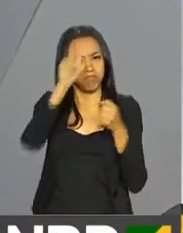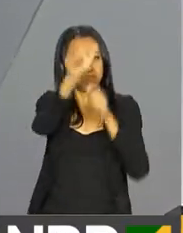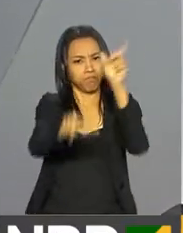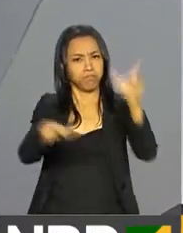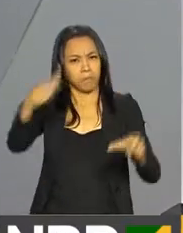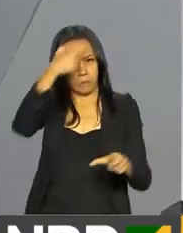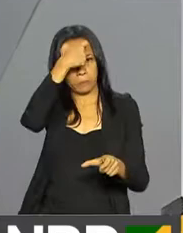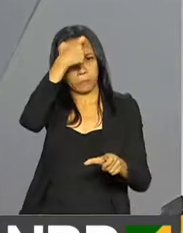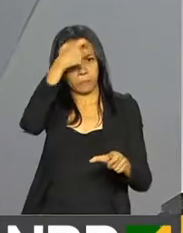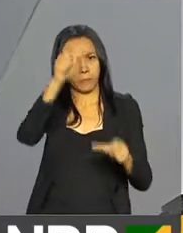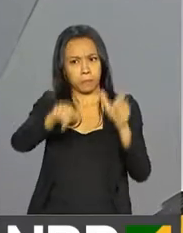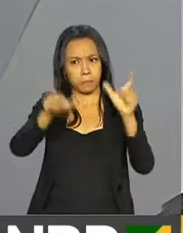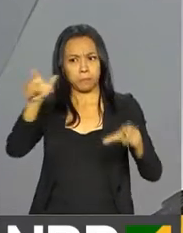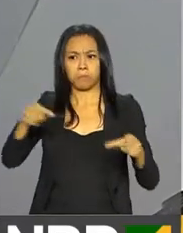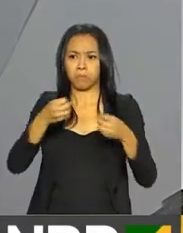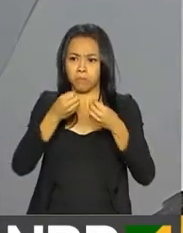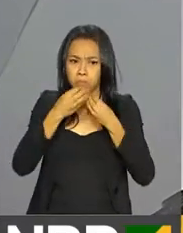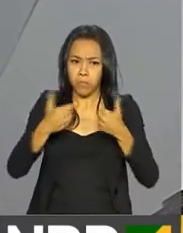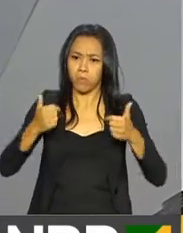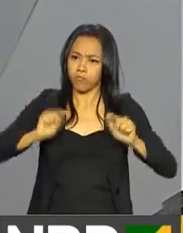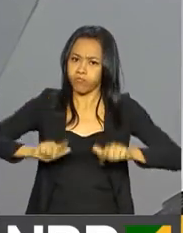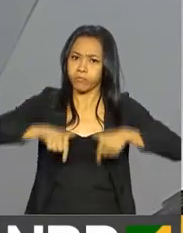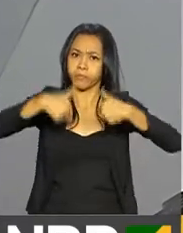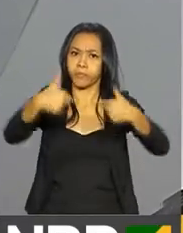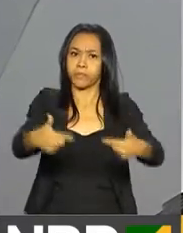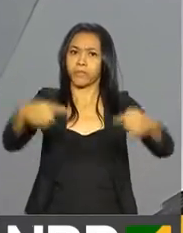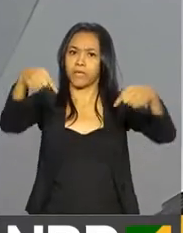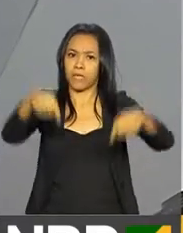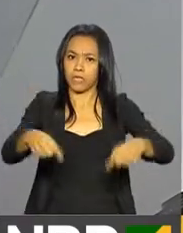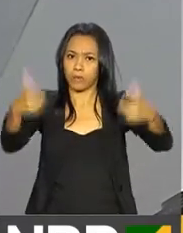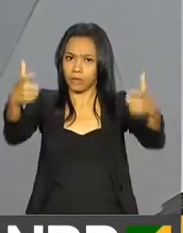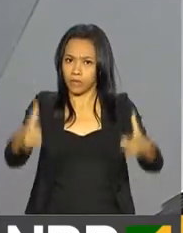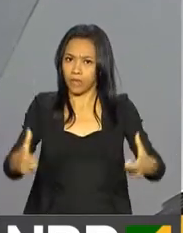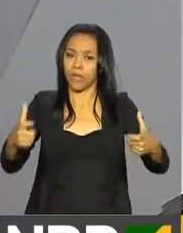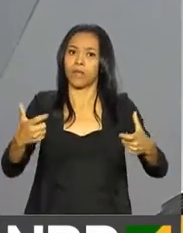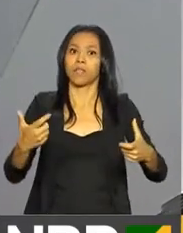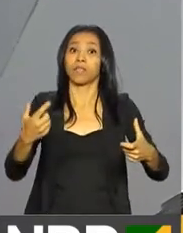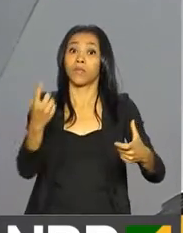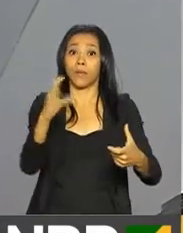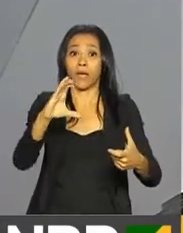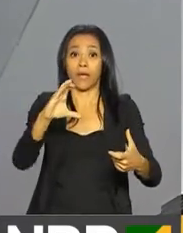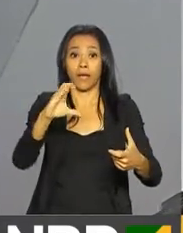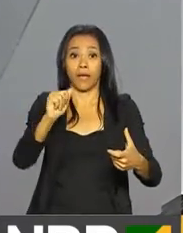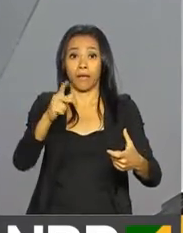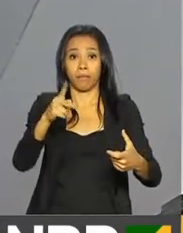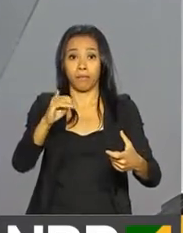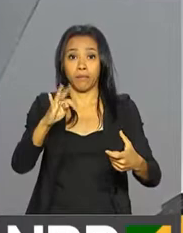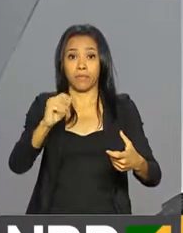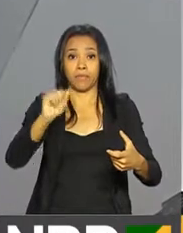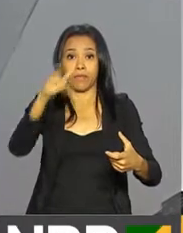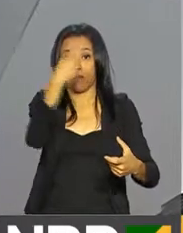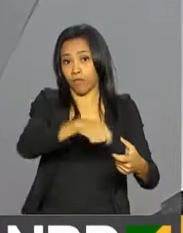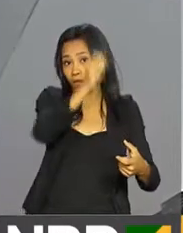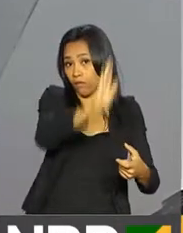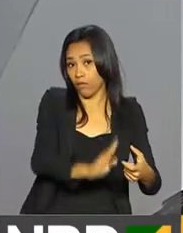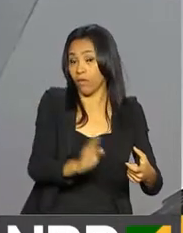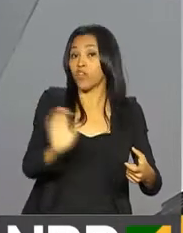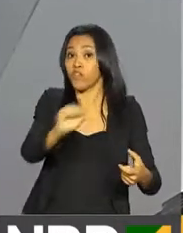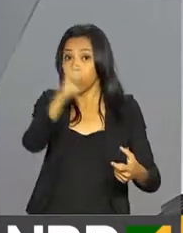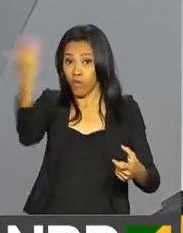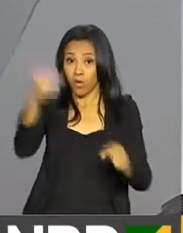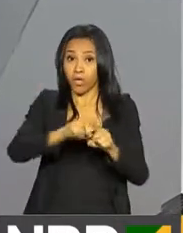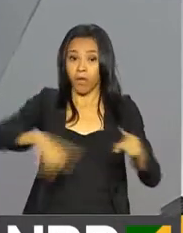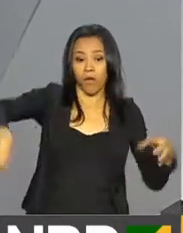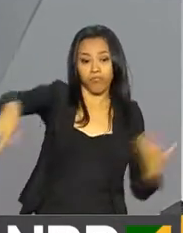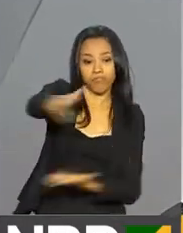deste empreendimento um empreendimento que conecta a capital nacional como o capital estrangeiro né e com muito